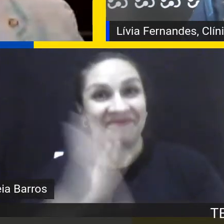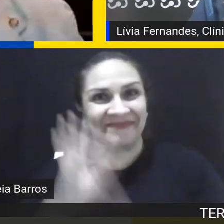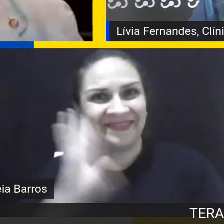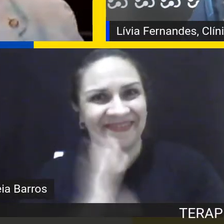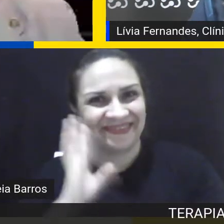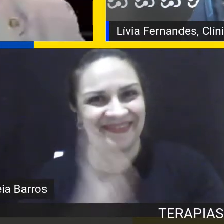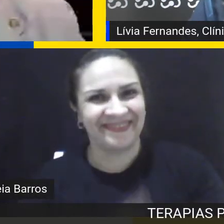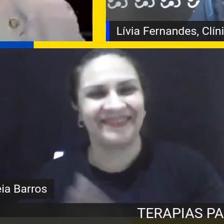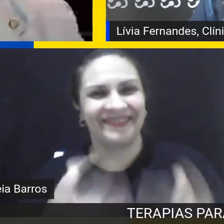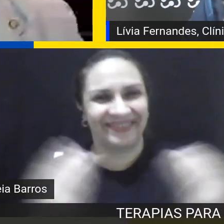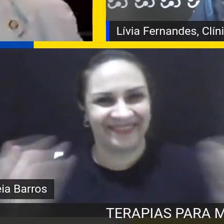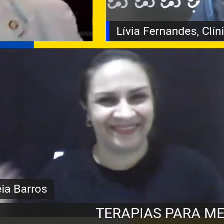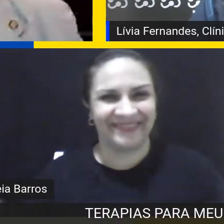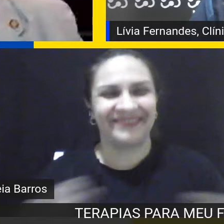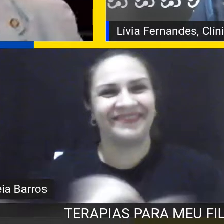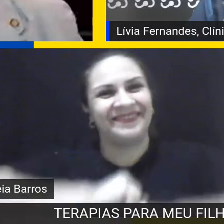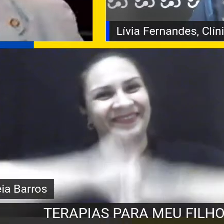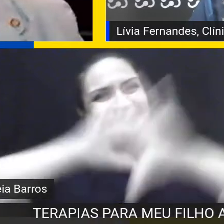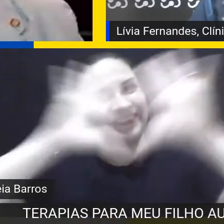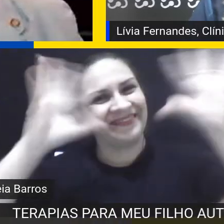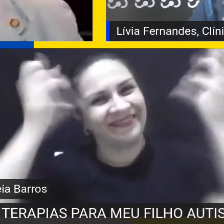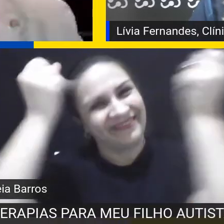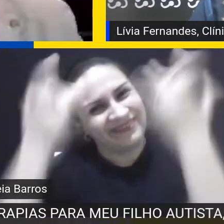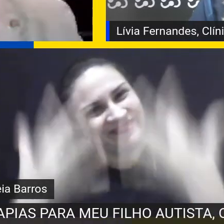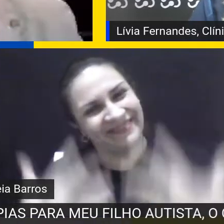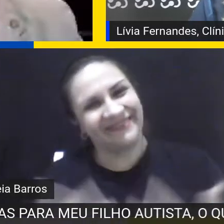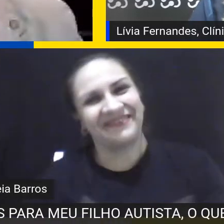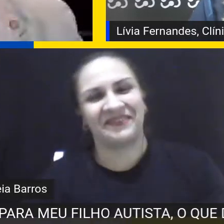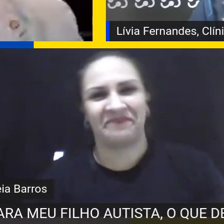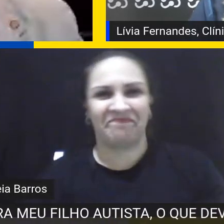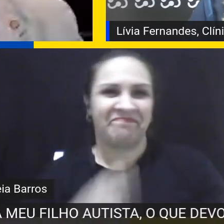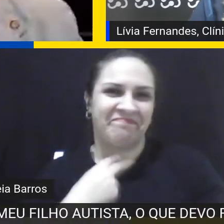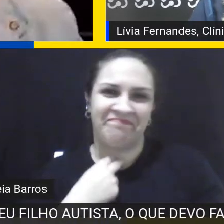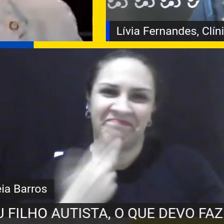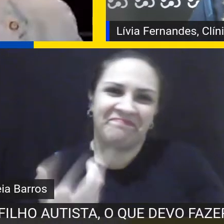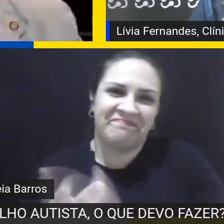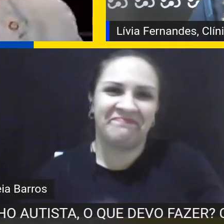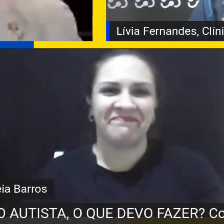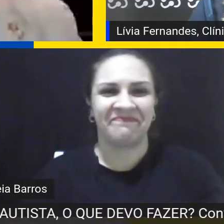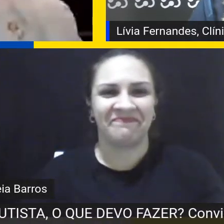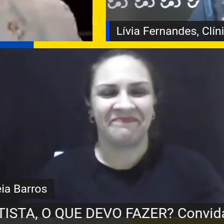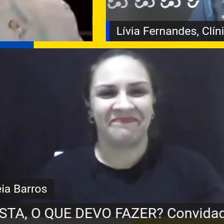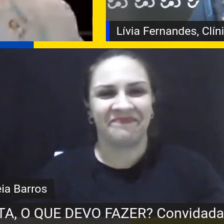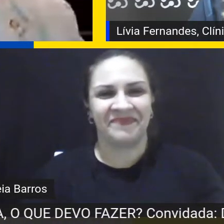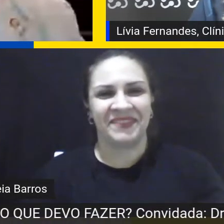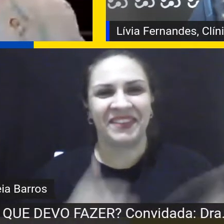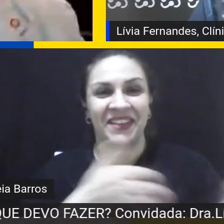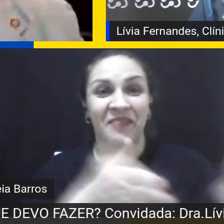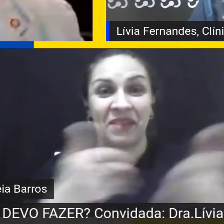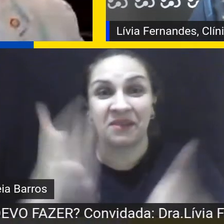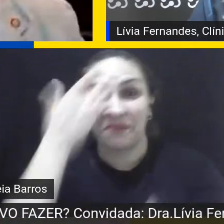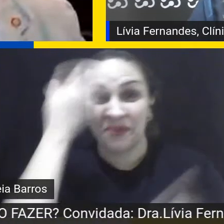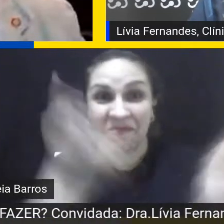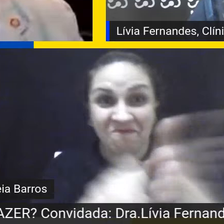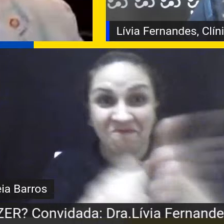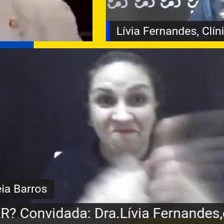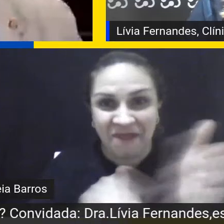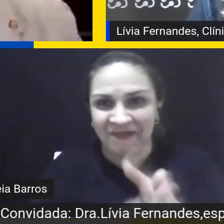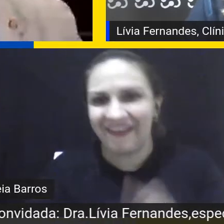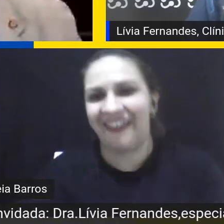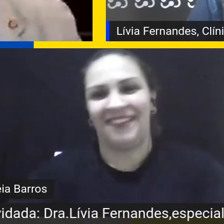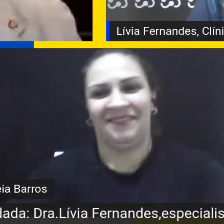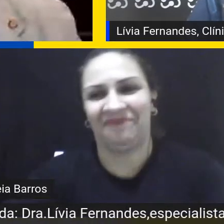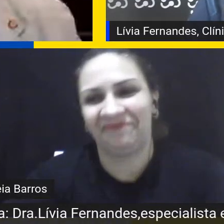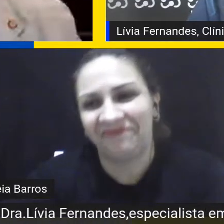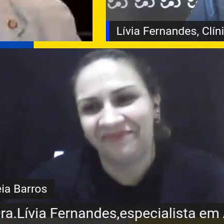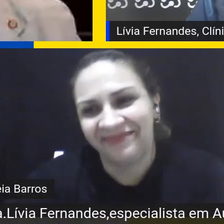muito esclarecimento, mas nós não podemos deixar da participação, né? Vamos ver aqui, olha. Vamos